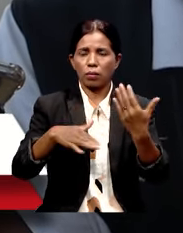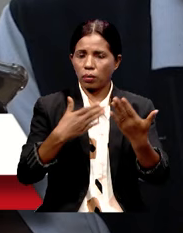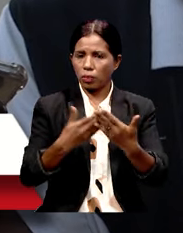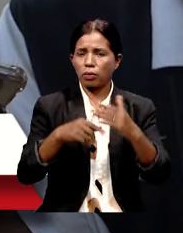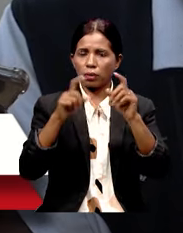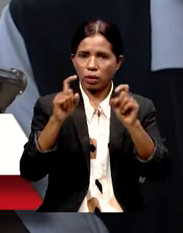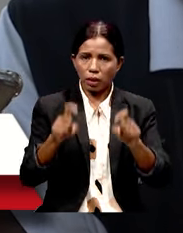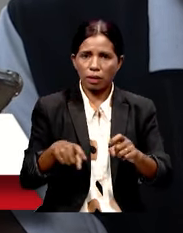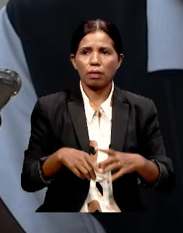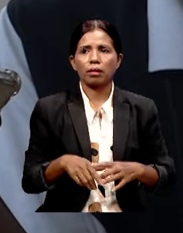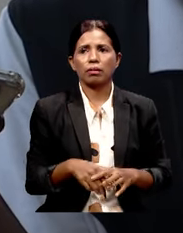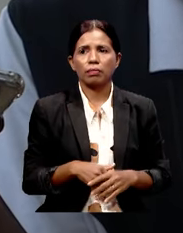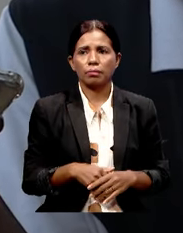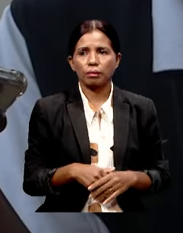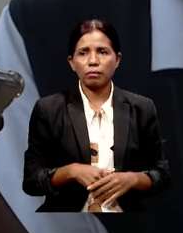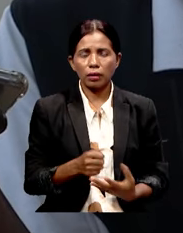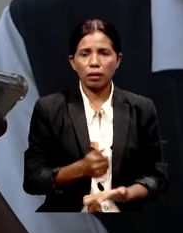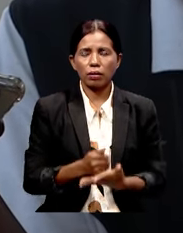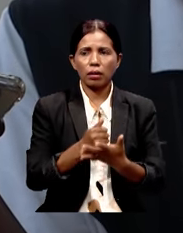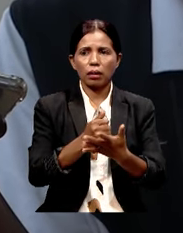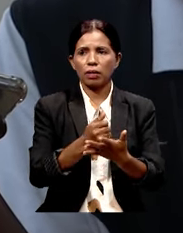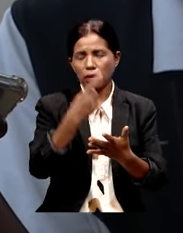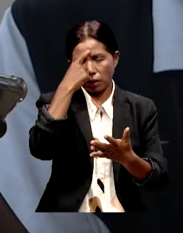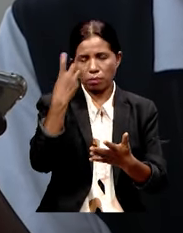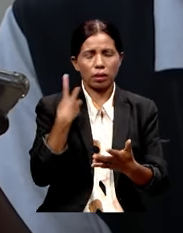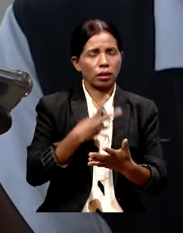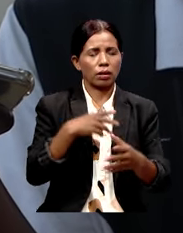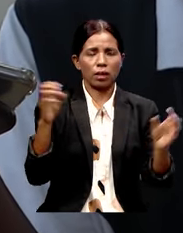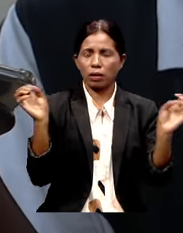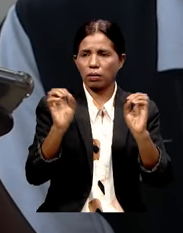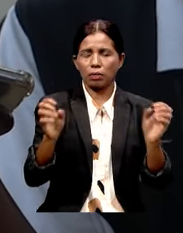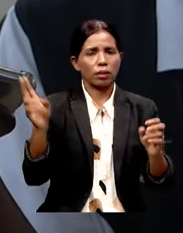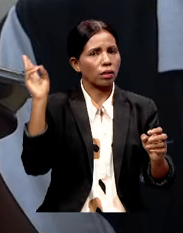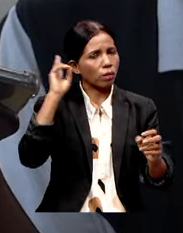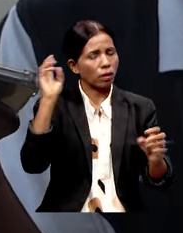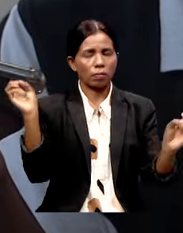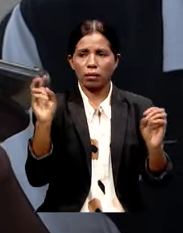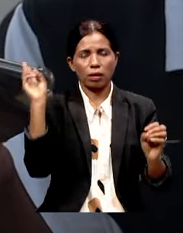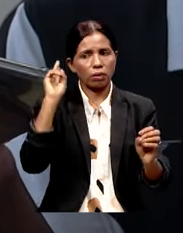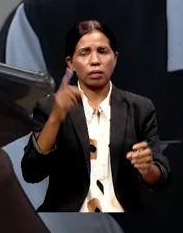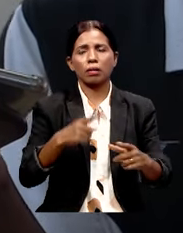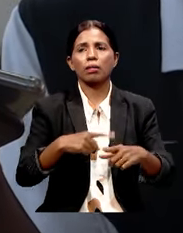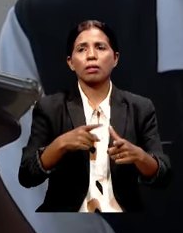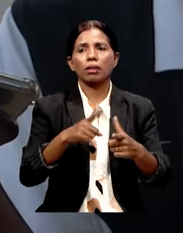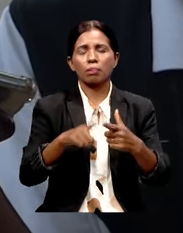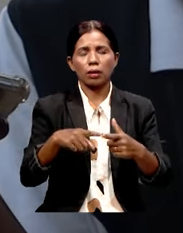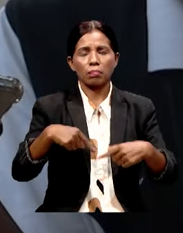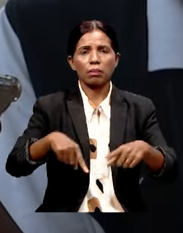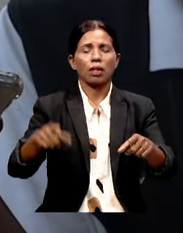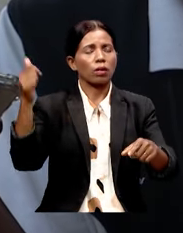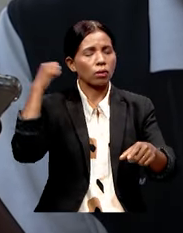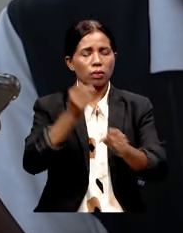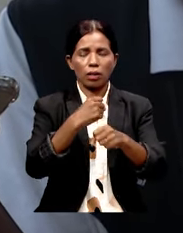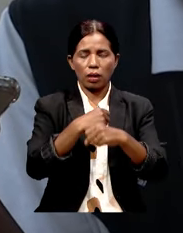que atende. Tamba ita la koi orsida balu maga rona, balu la rona, depois bakoto hal na fatin. Ita